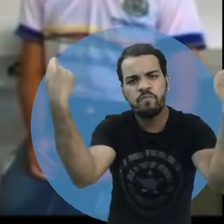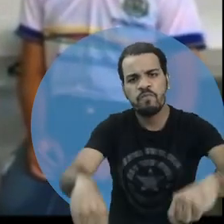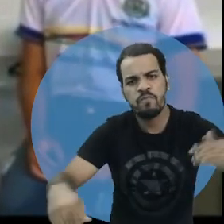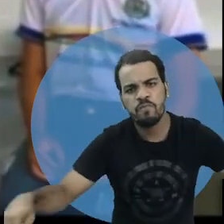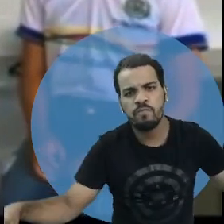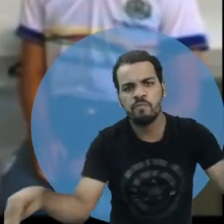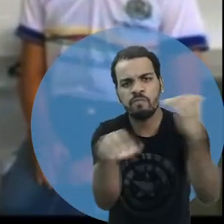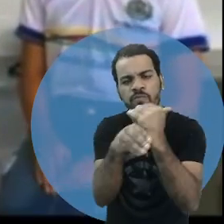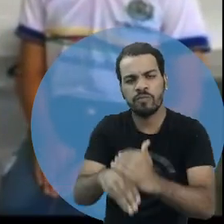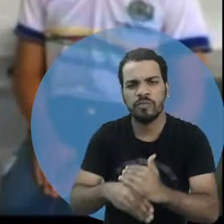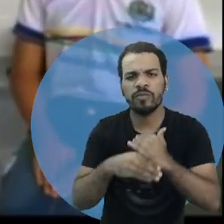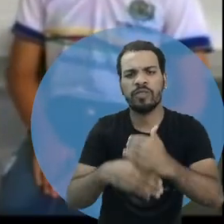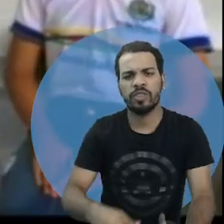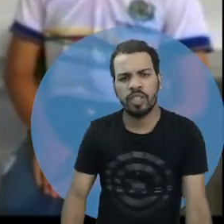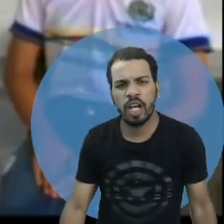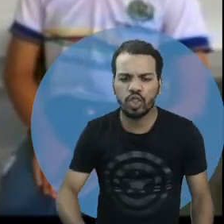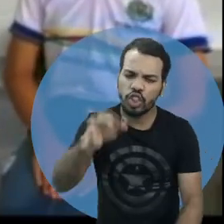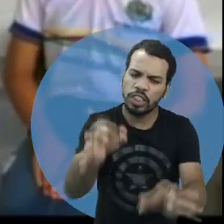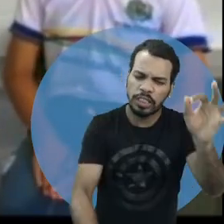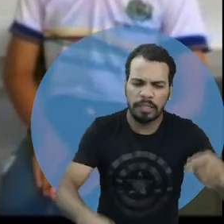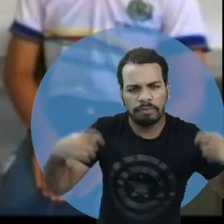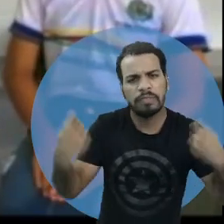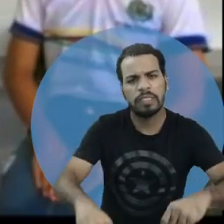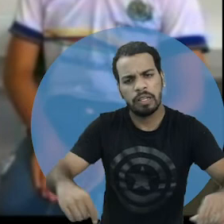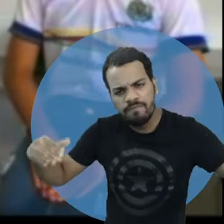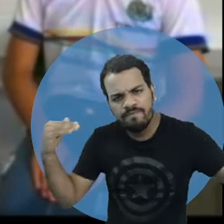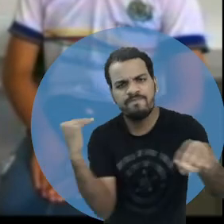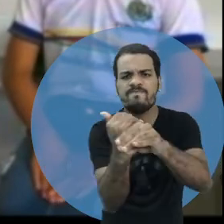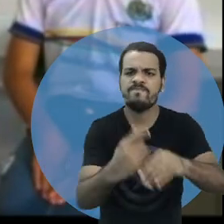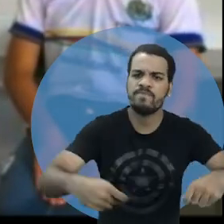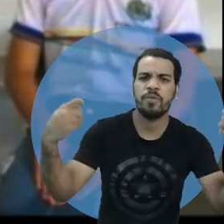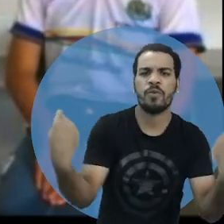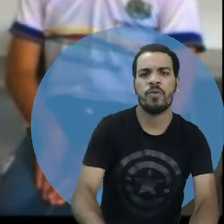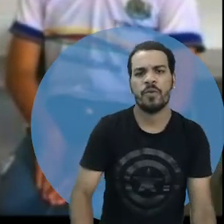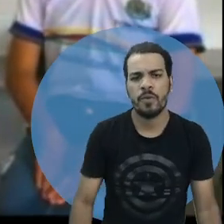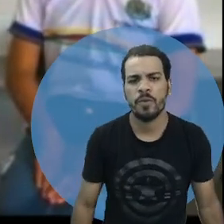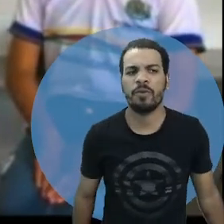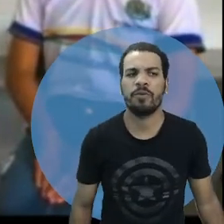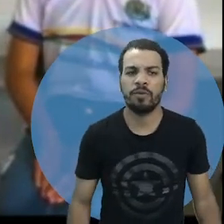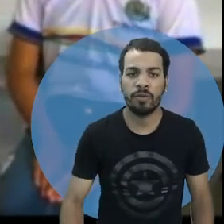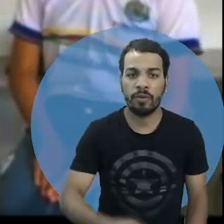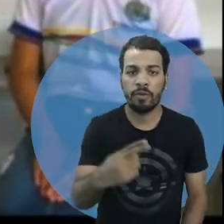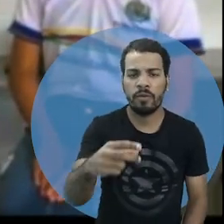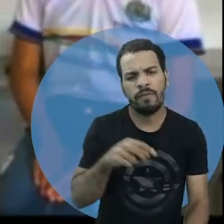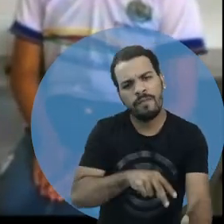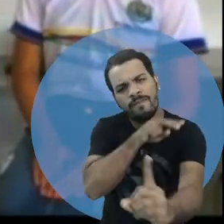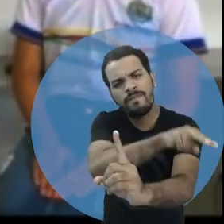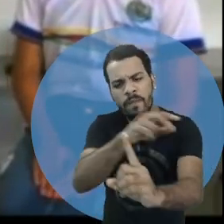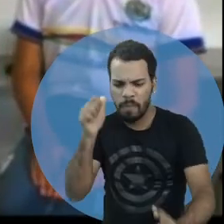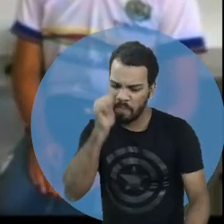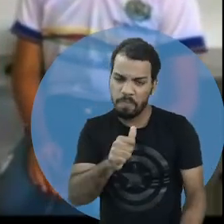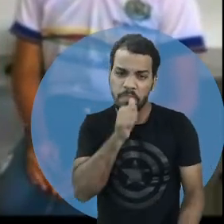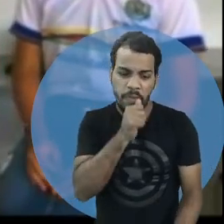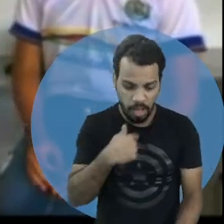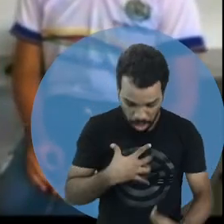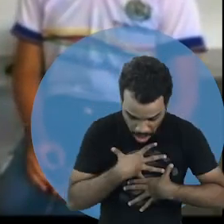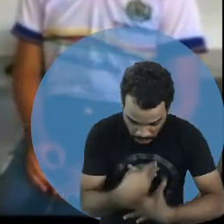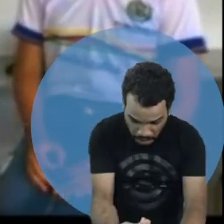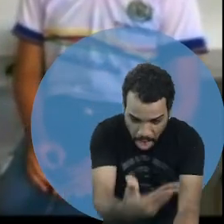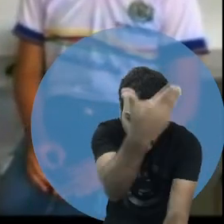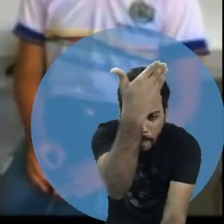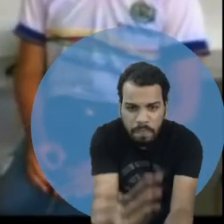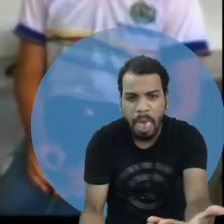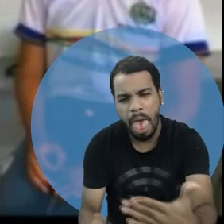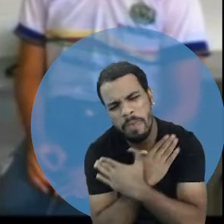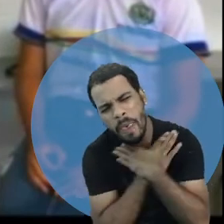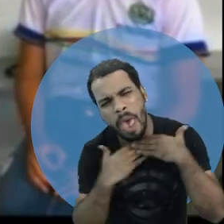e amigos que estão nas ruas. Que a justiça seja feita, no olhar de uma mãe que perdeu seu filho. Que a